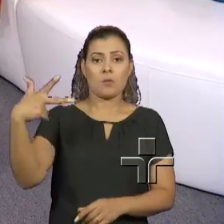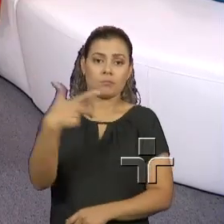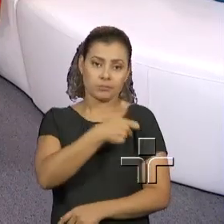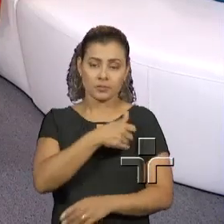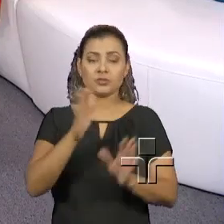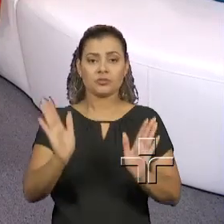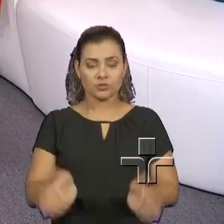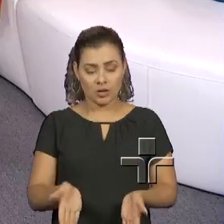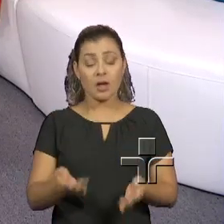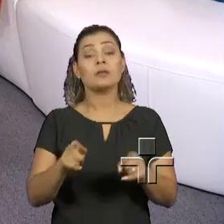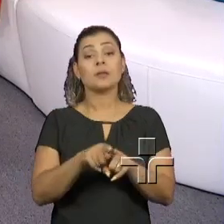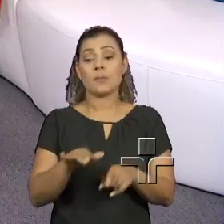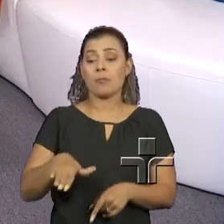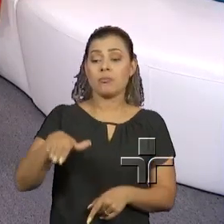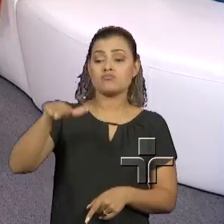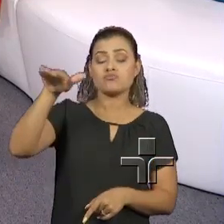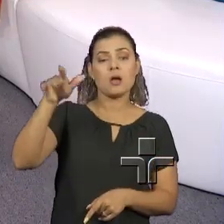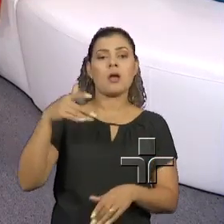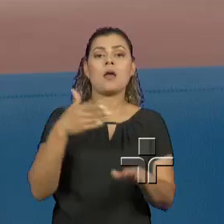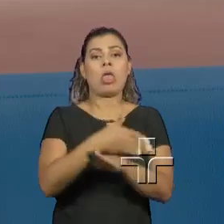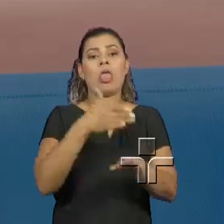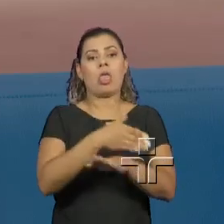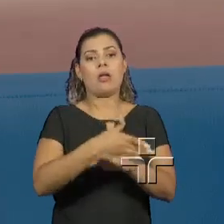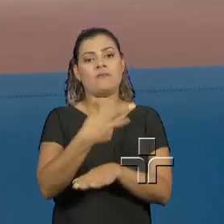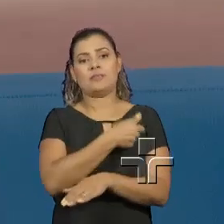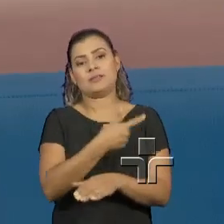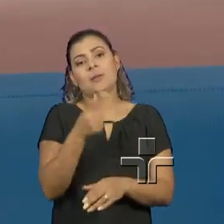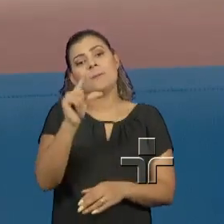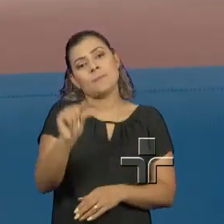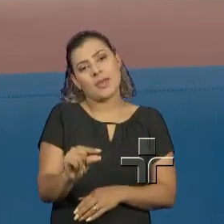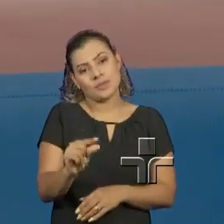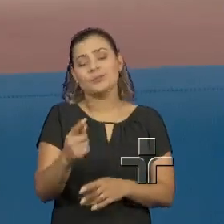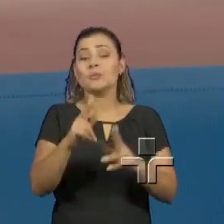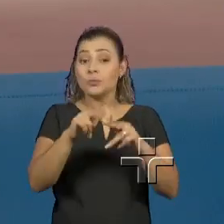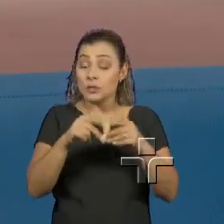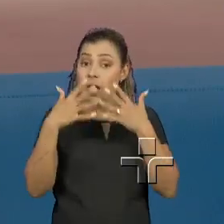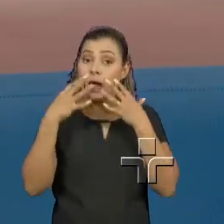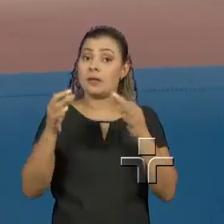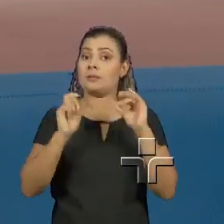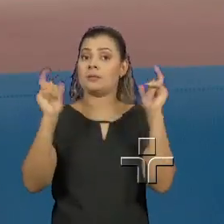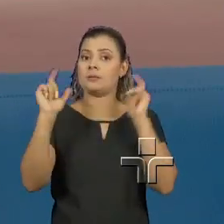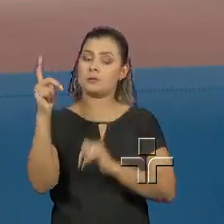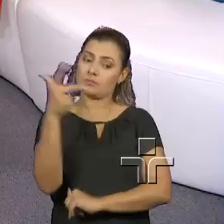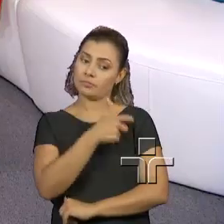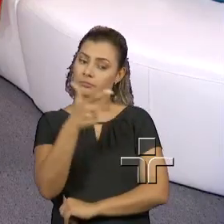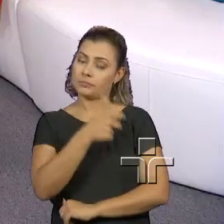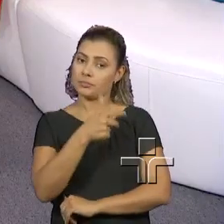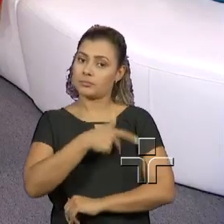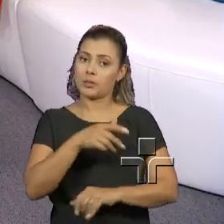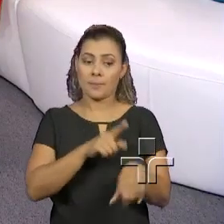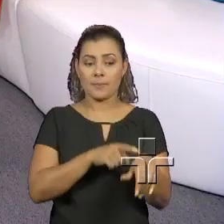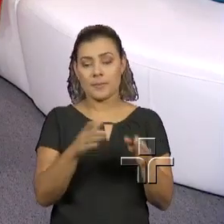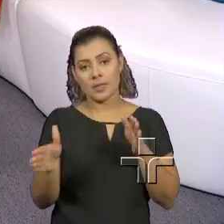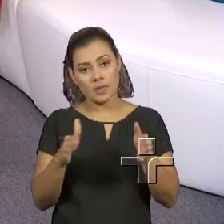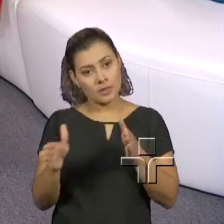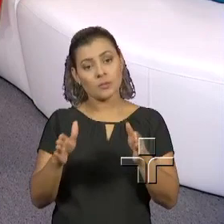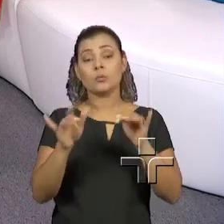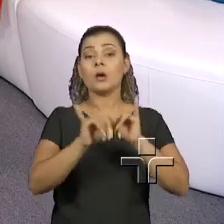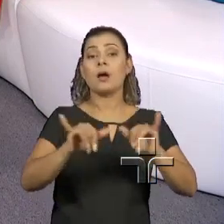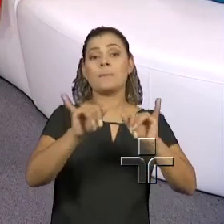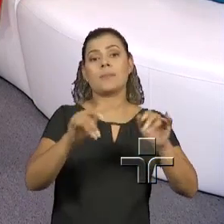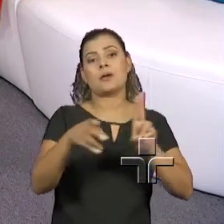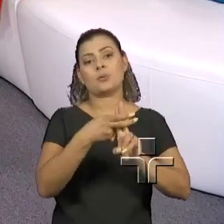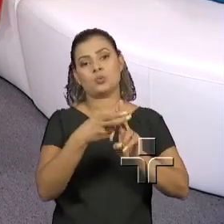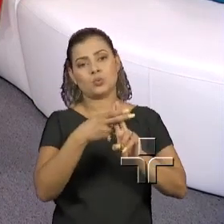crianças crescem, diminui muito a frequência de vacinação, então você precisa ficar atento aos reforços, tá? Que existem. E as